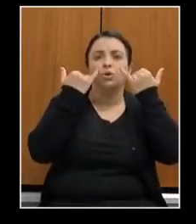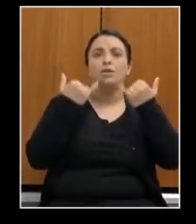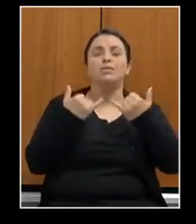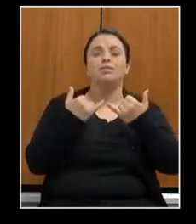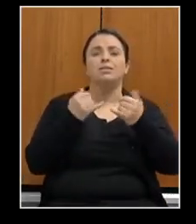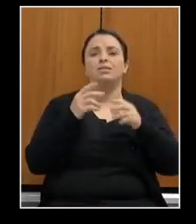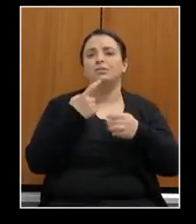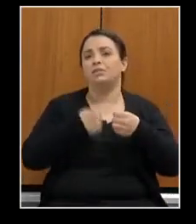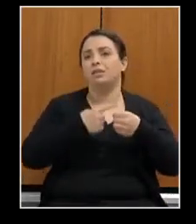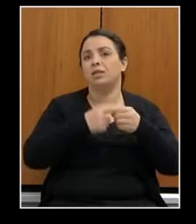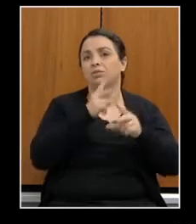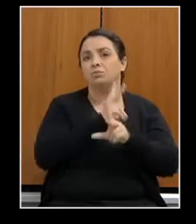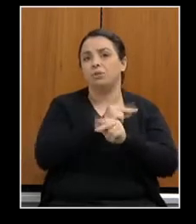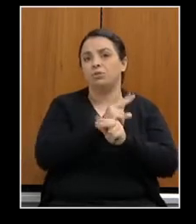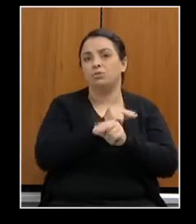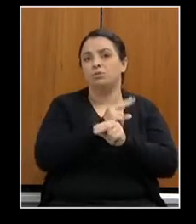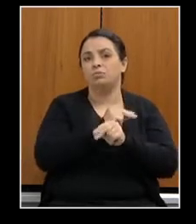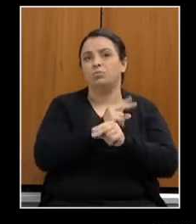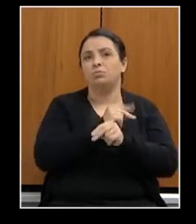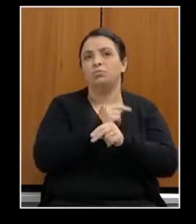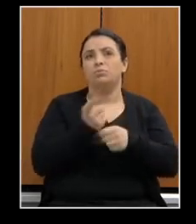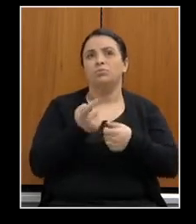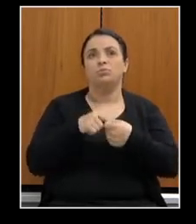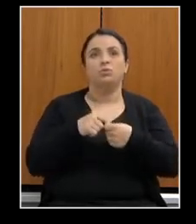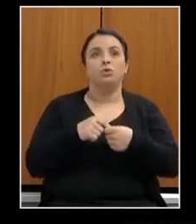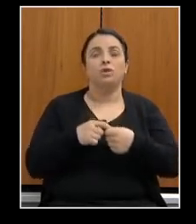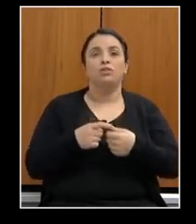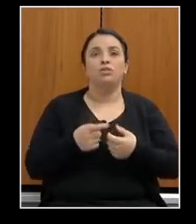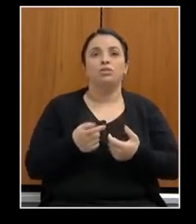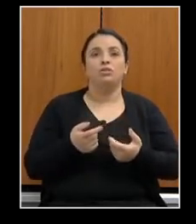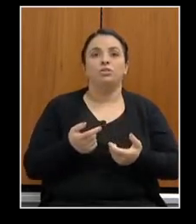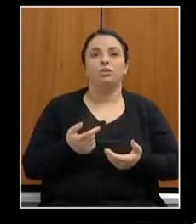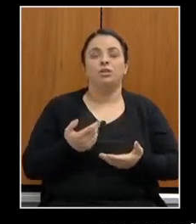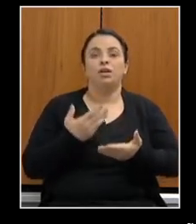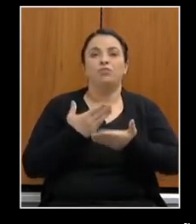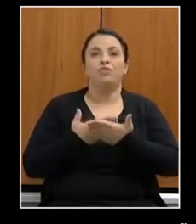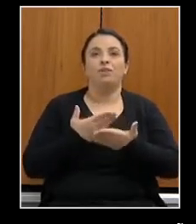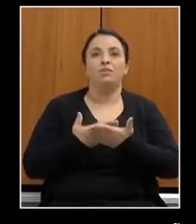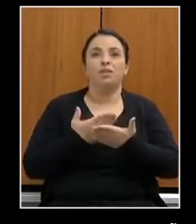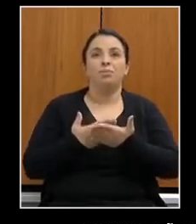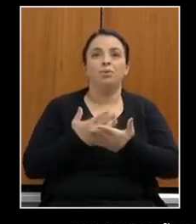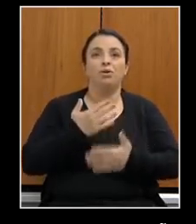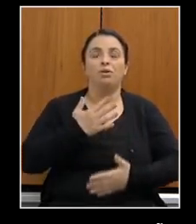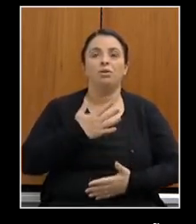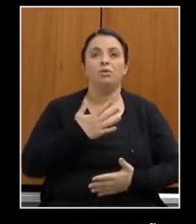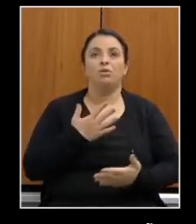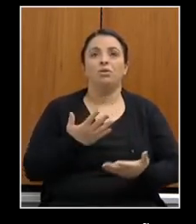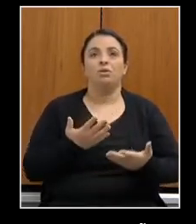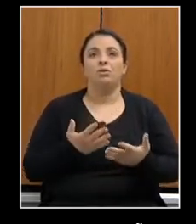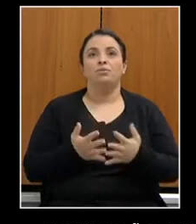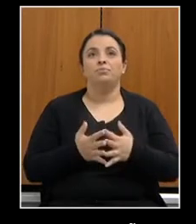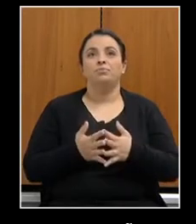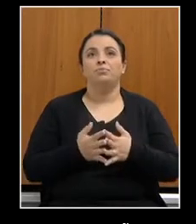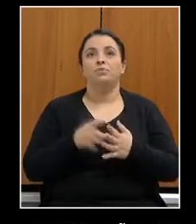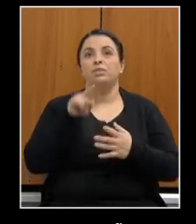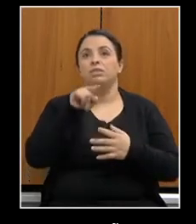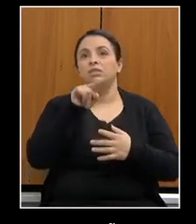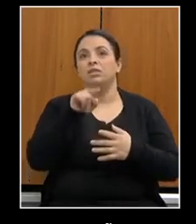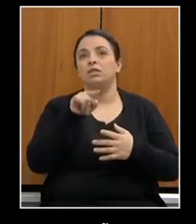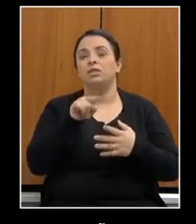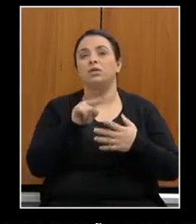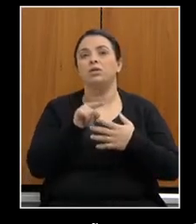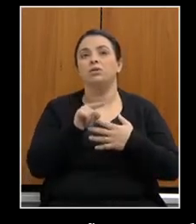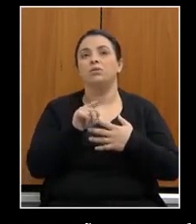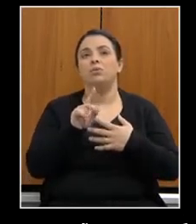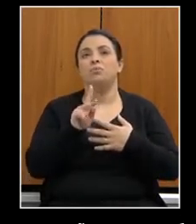presenciais são assustadoras esse aqui é o kit que hoje eu fui buscar na escola é para o retorno